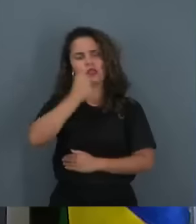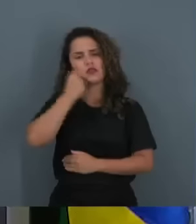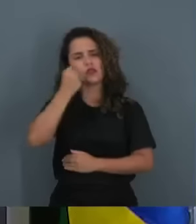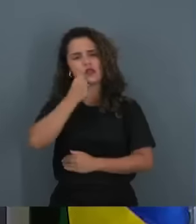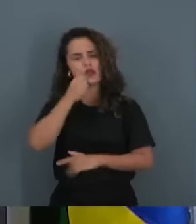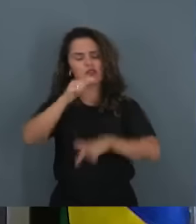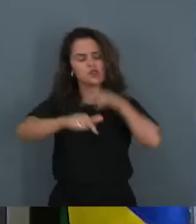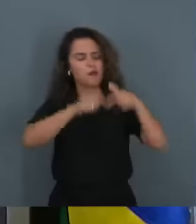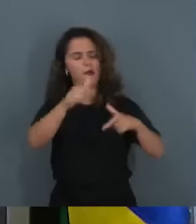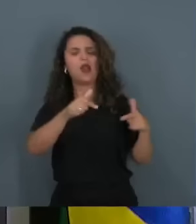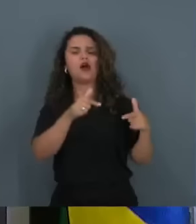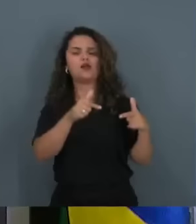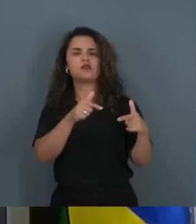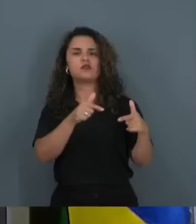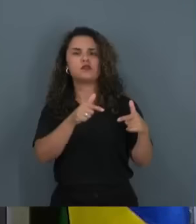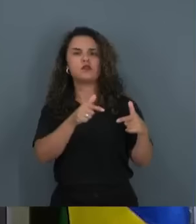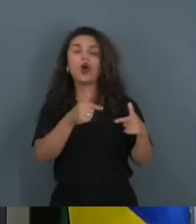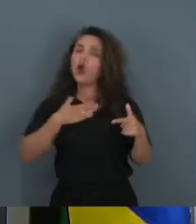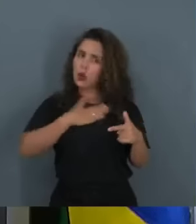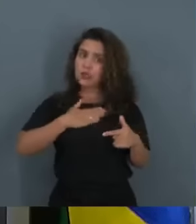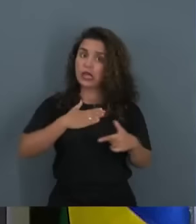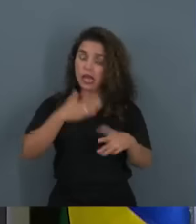agir, eu gostaria que fosse enquanto eu estivesse aqui.